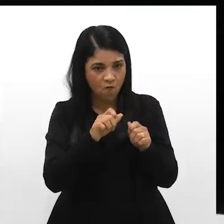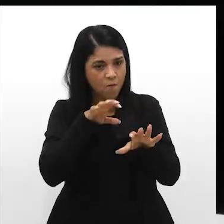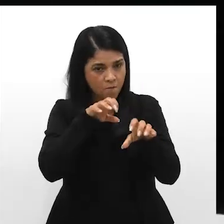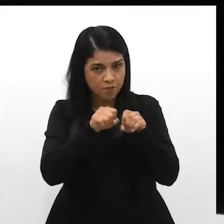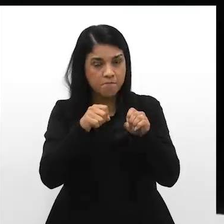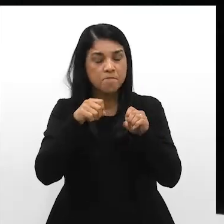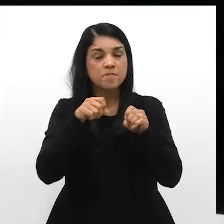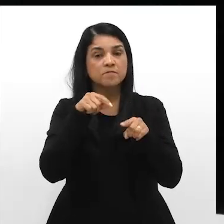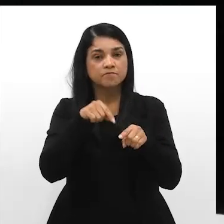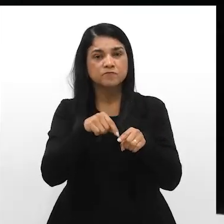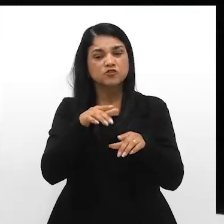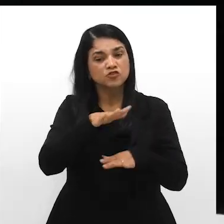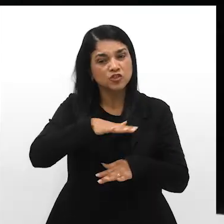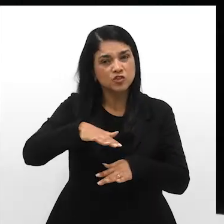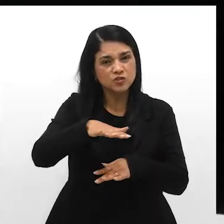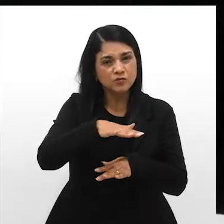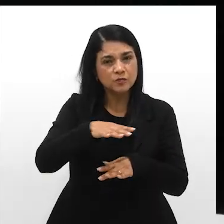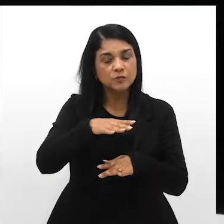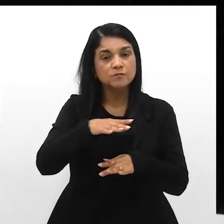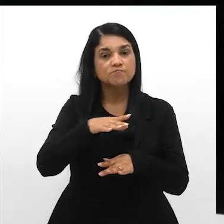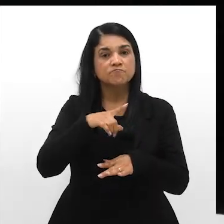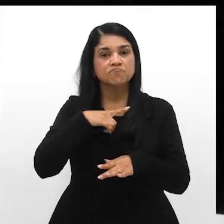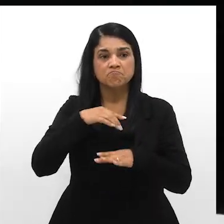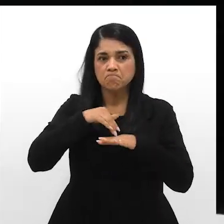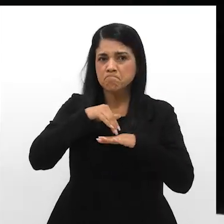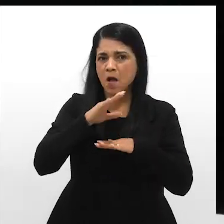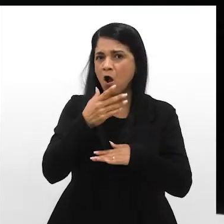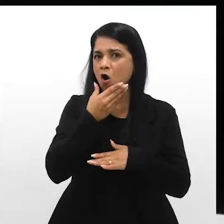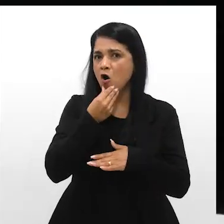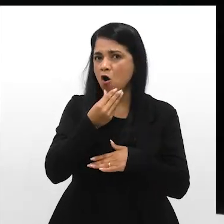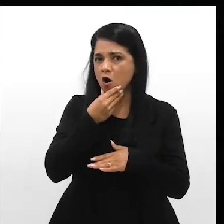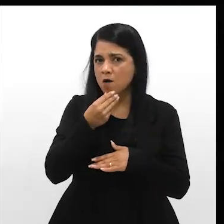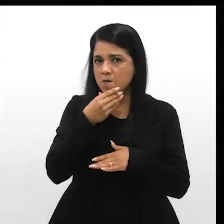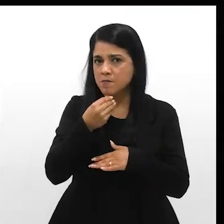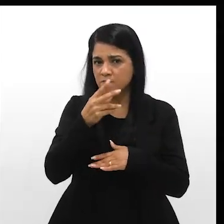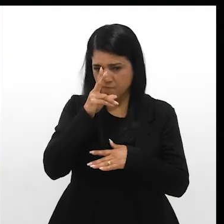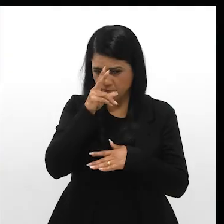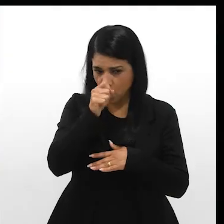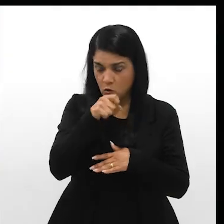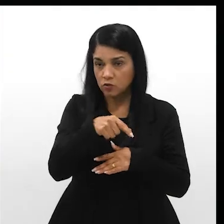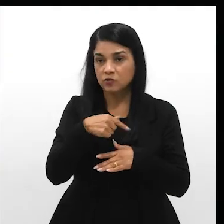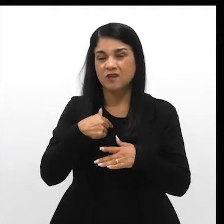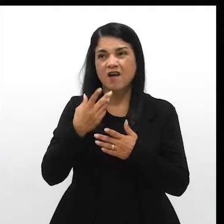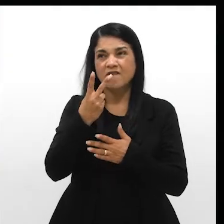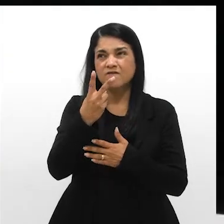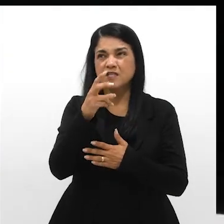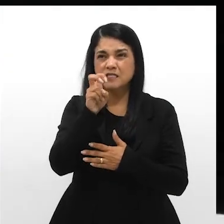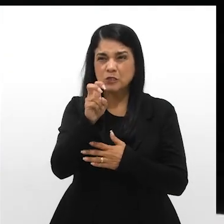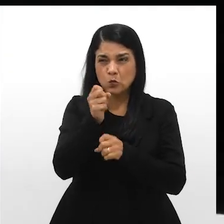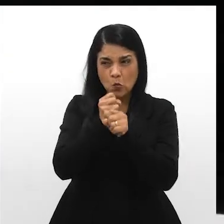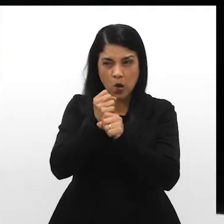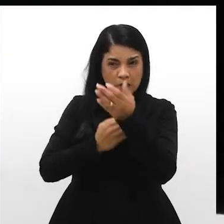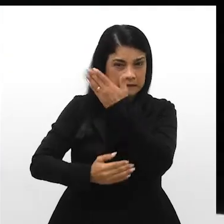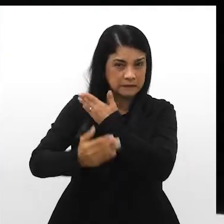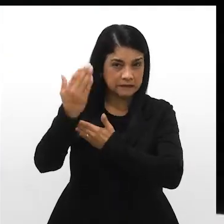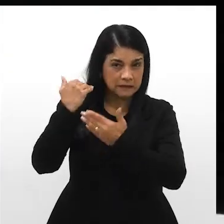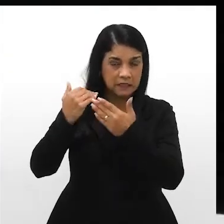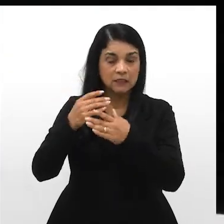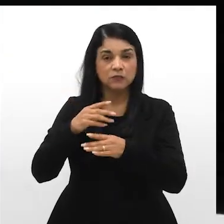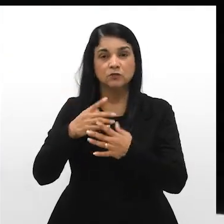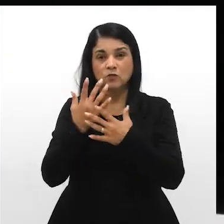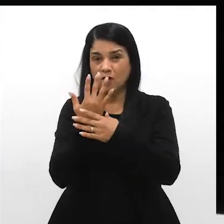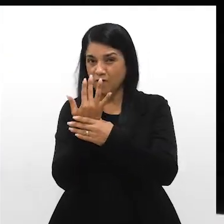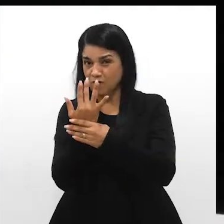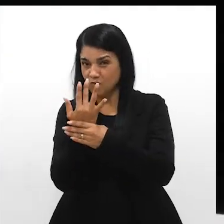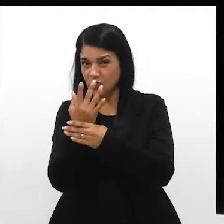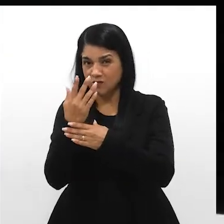escultura, já Uhum. era um campo onde tinha uma presença masculina mais forte. Né? Na minha época, imagina, 25 anos atrás,